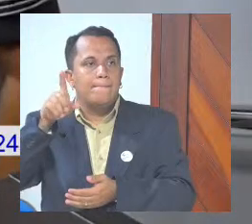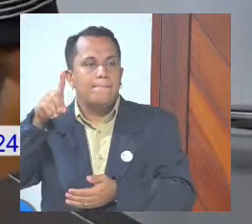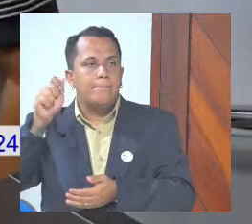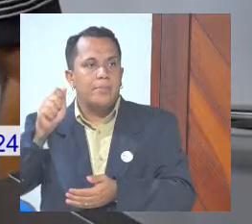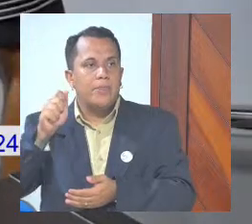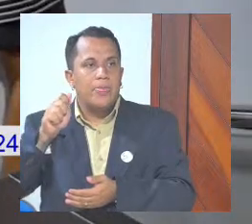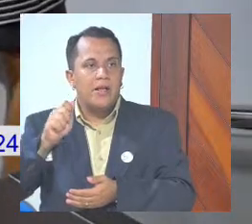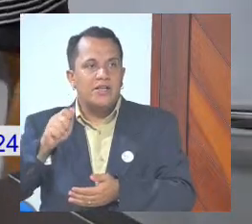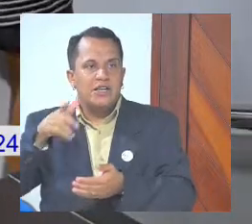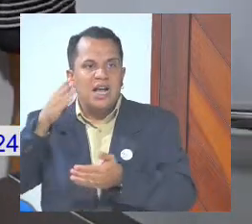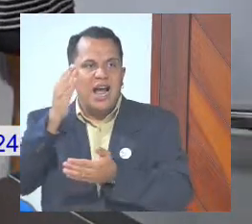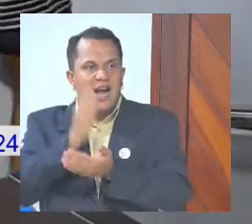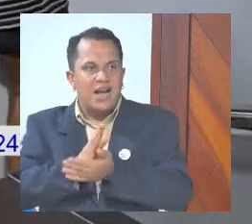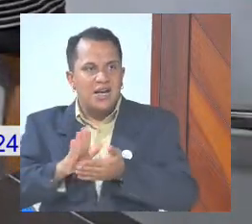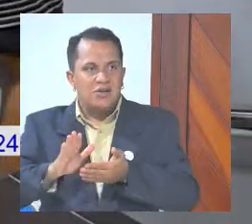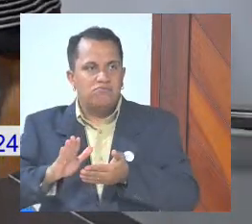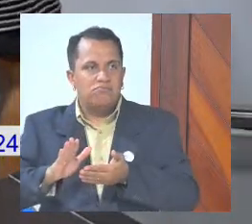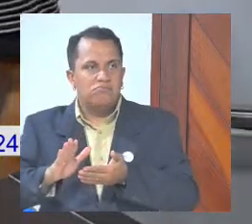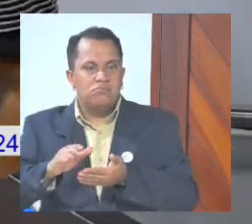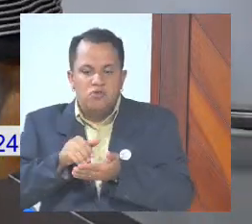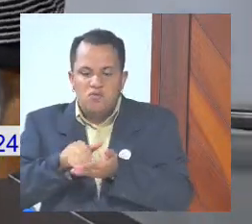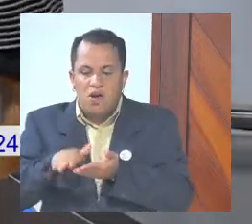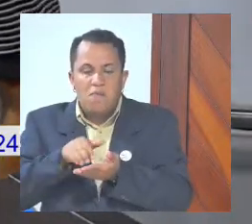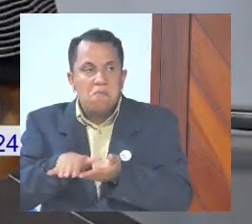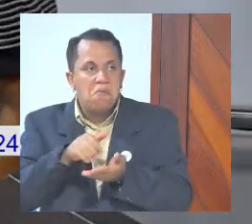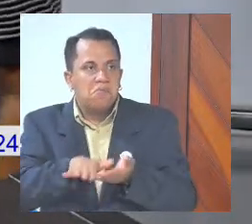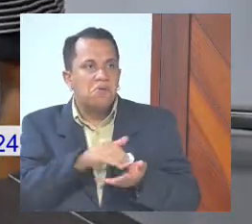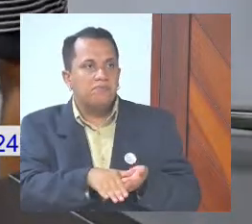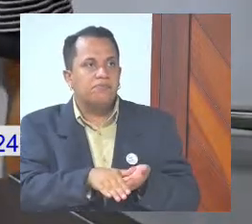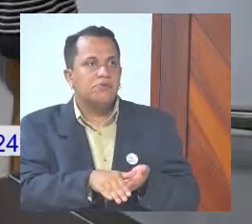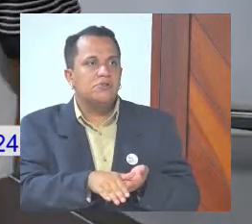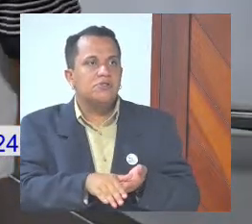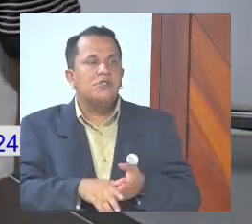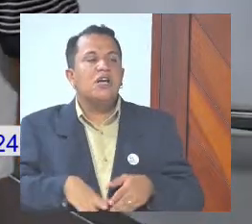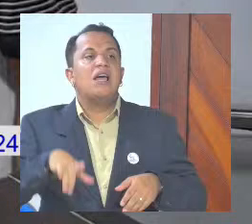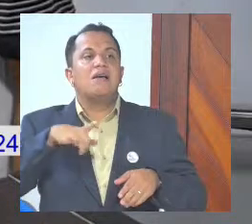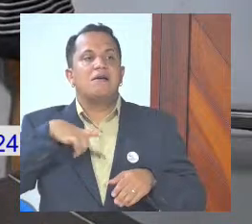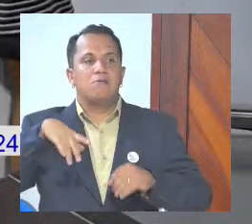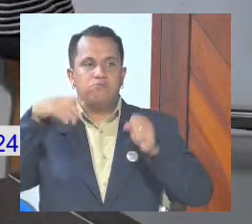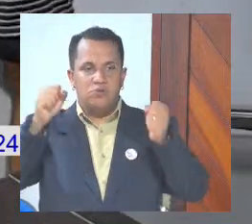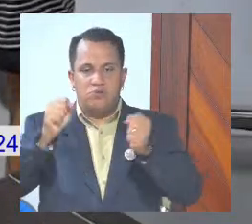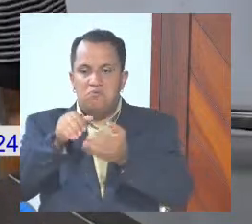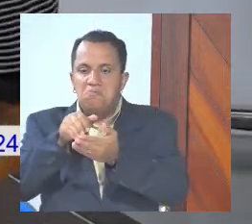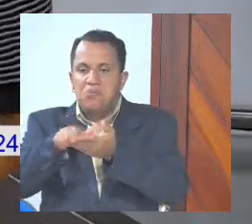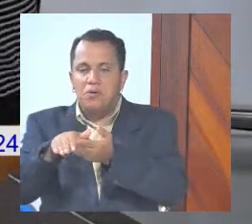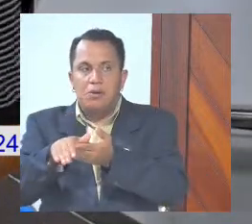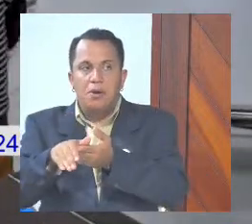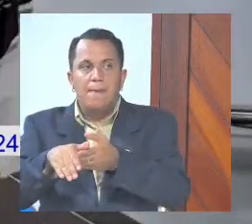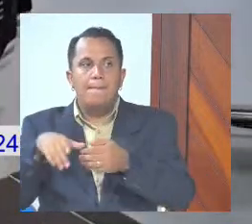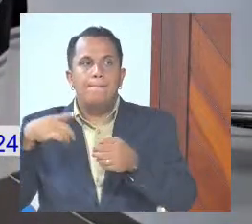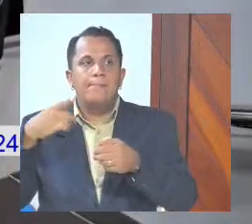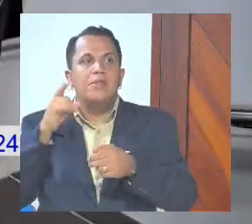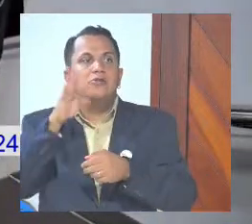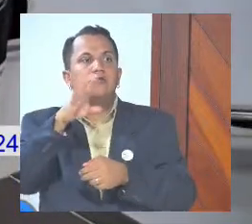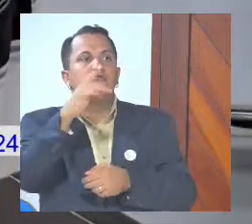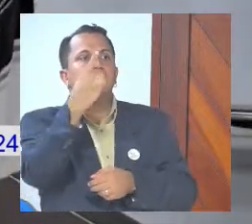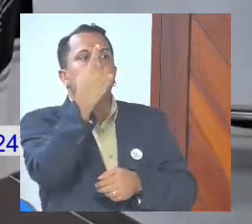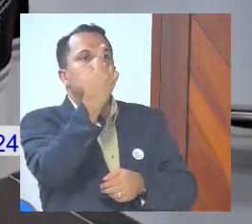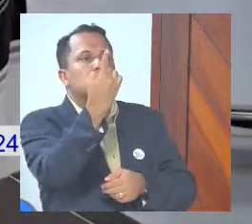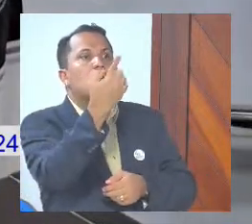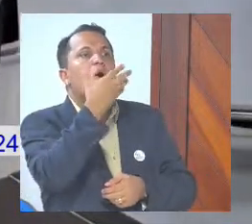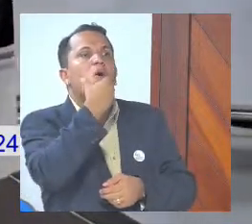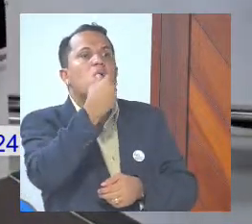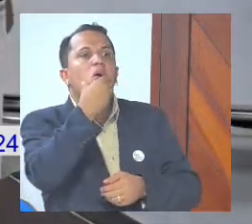de exonerá-lo. Não me diga que vós não tens poder. Porque um só homem, com